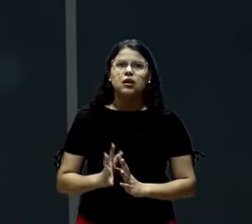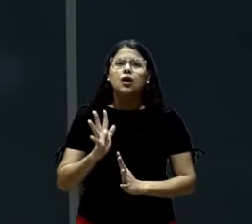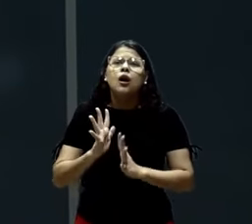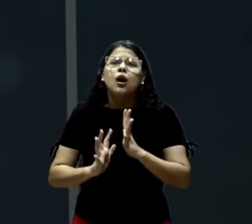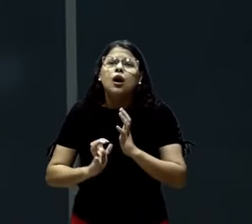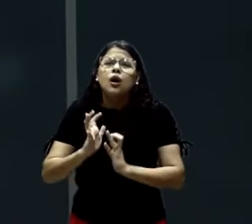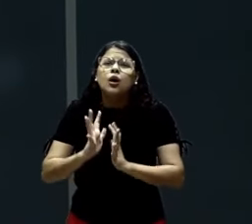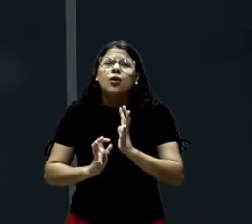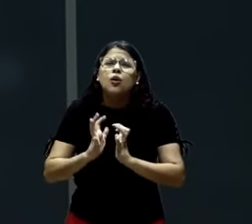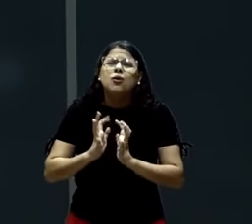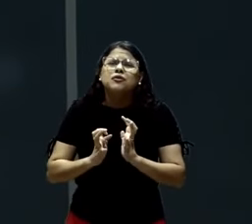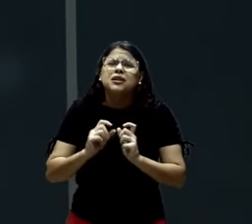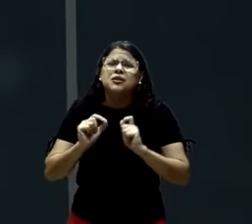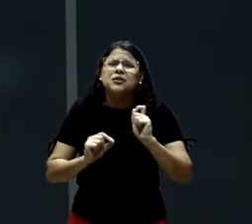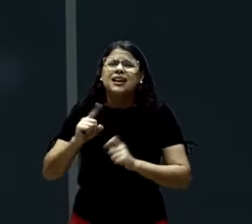aceitar a vontade de Deus,